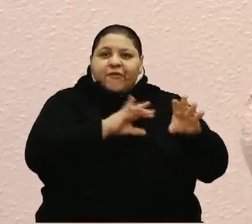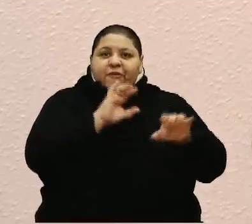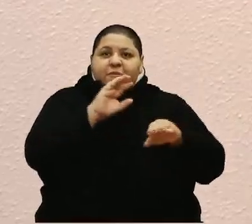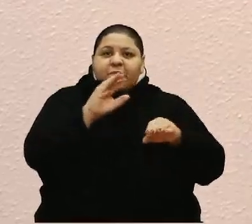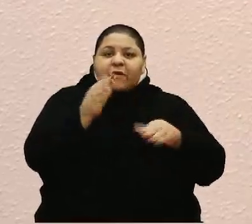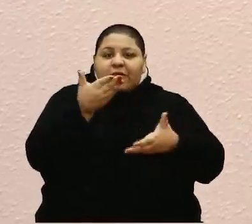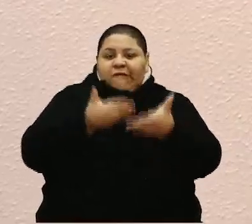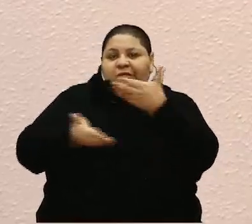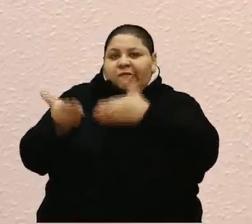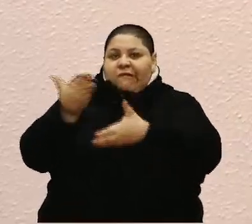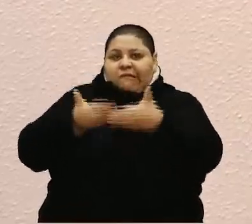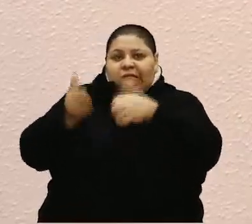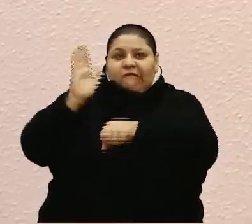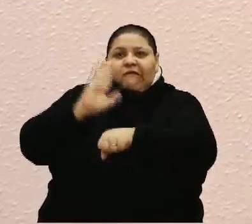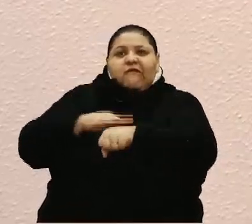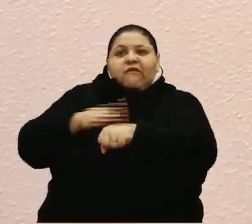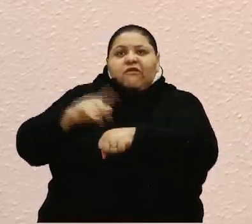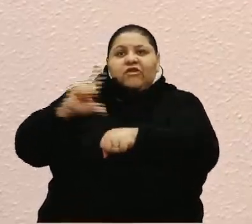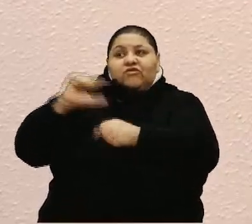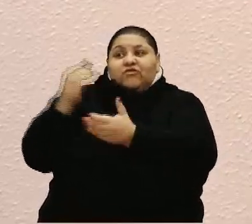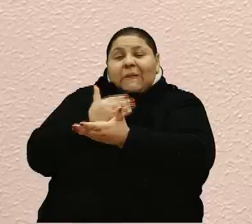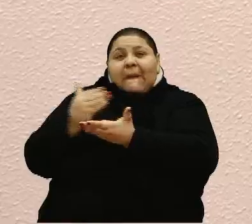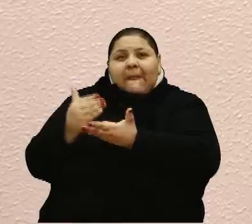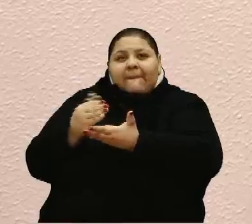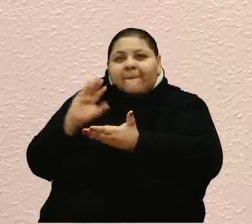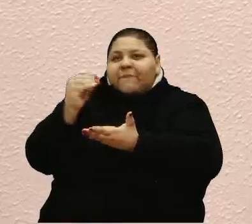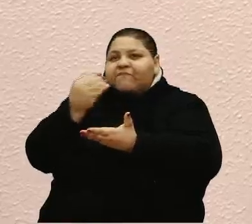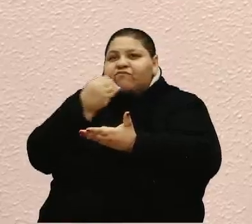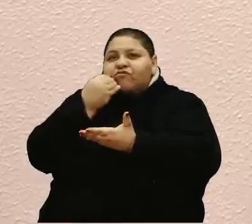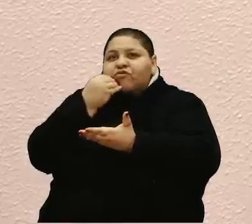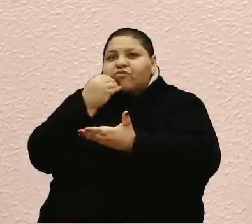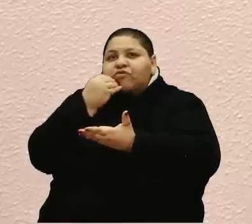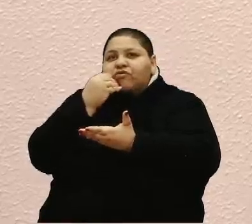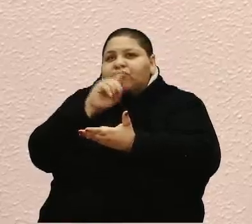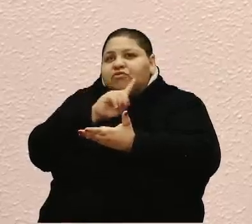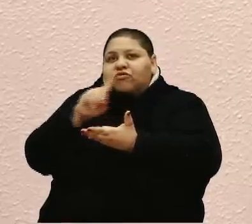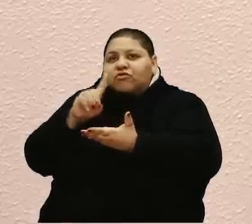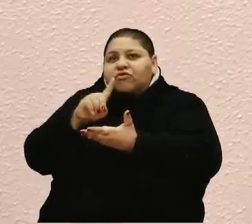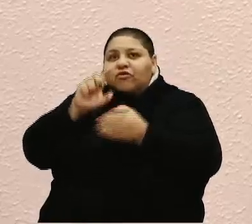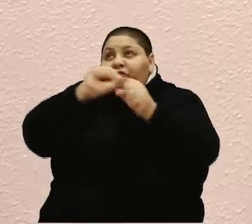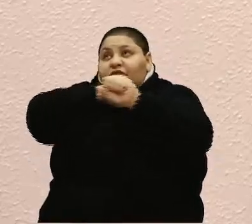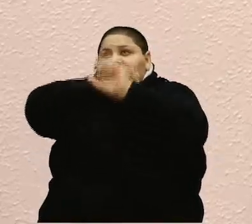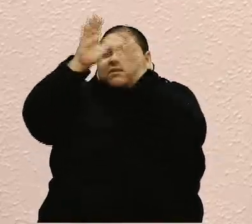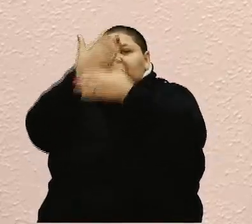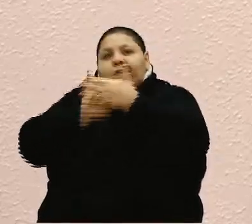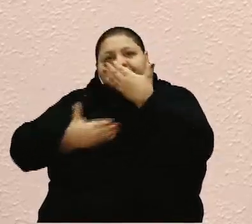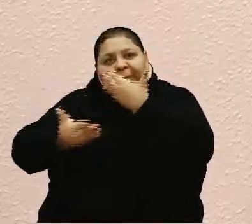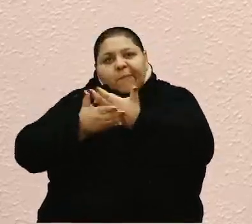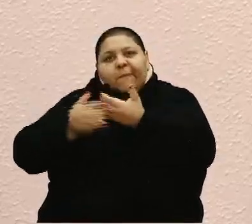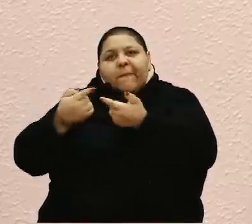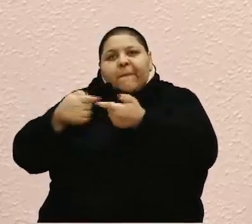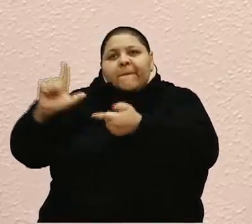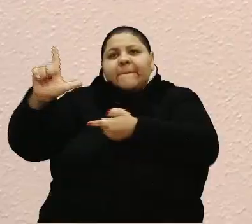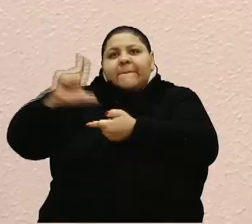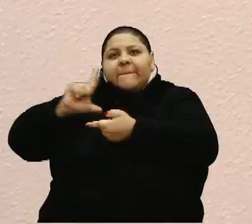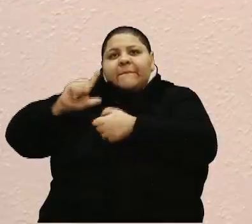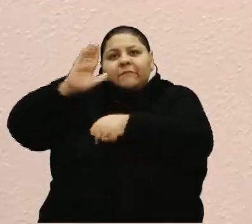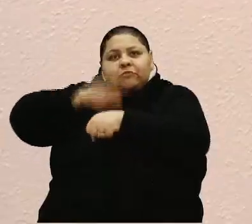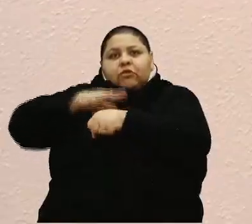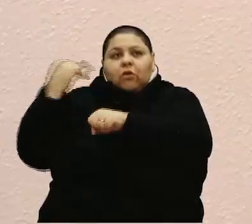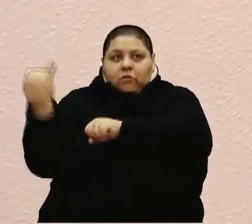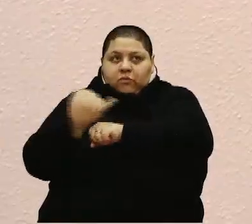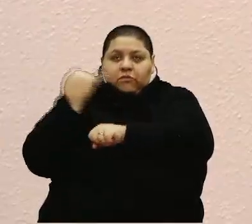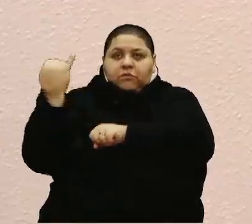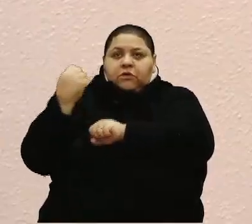articulação, pelo momento que nós tivemos de início. Claro que ainda não foram tiradas todas as dúvidas, mas nós tivemos um início ali, um momento importante para